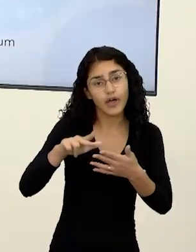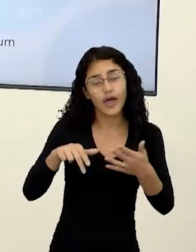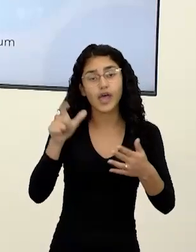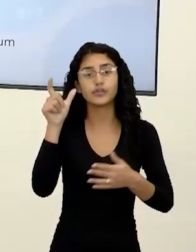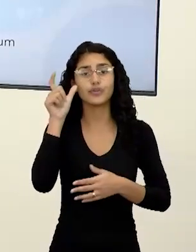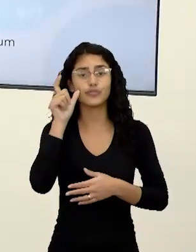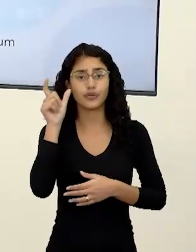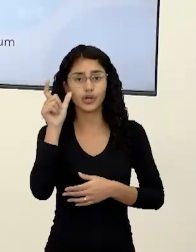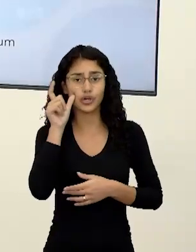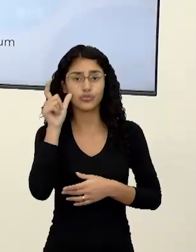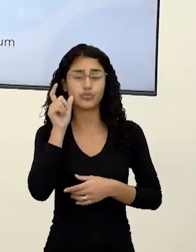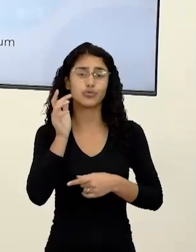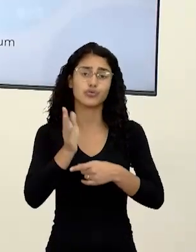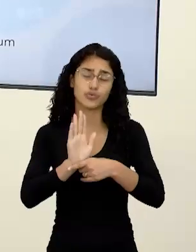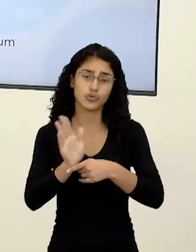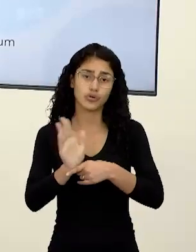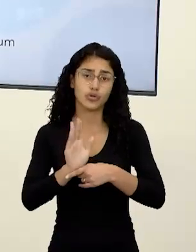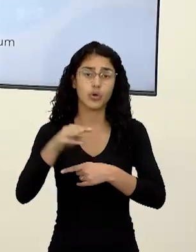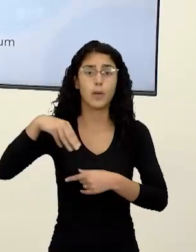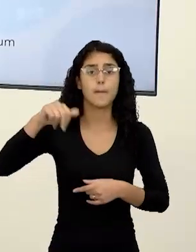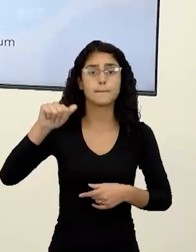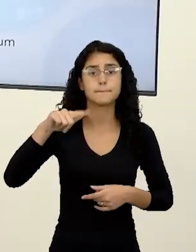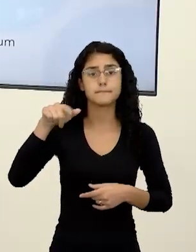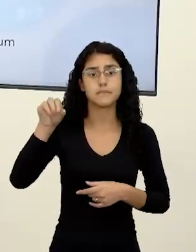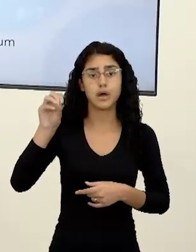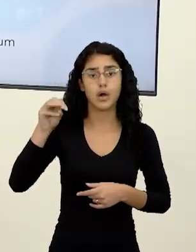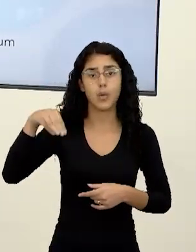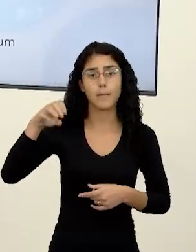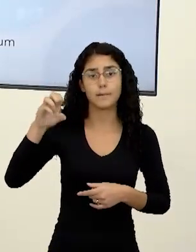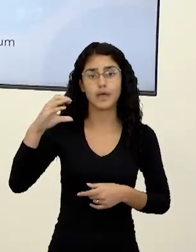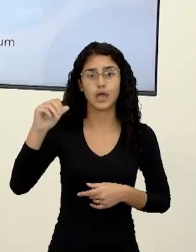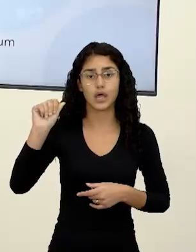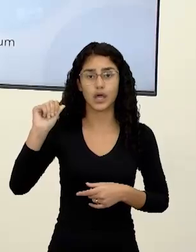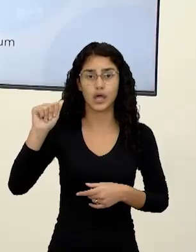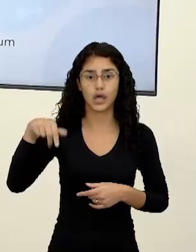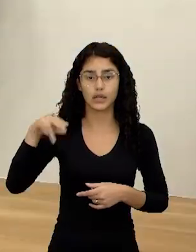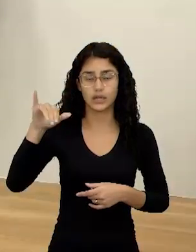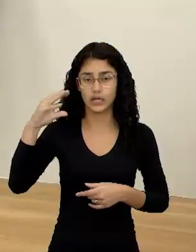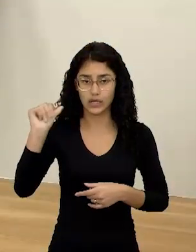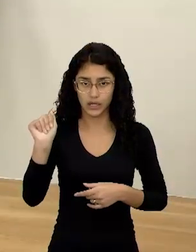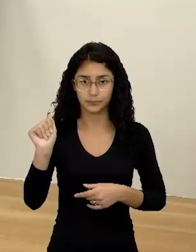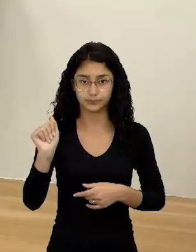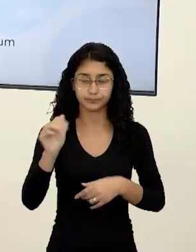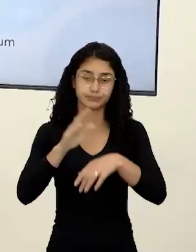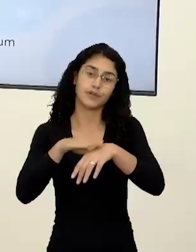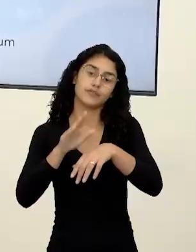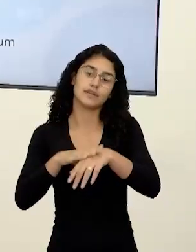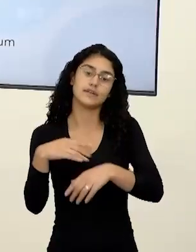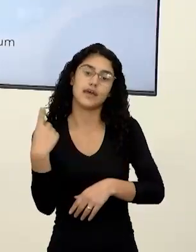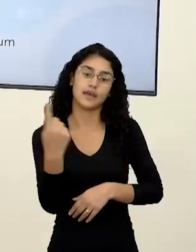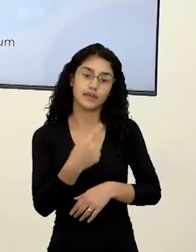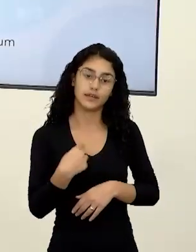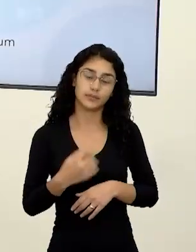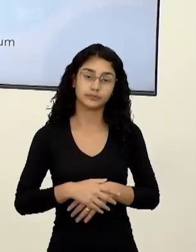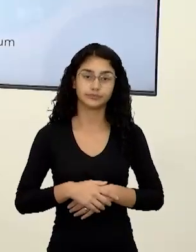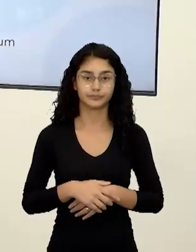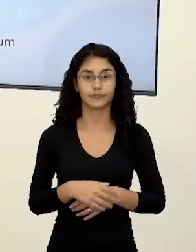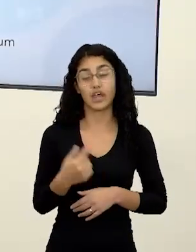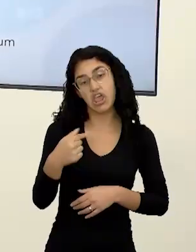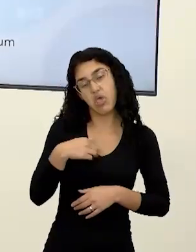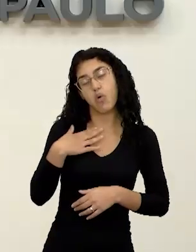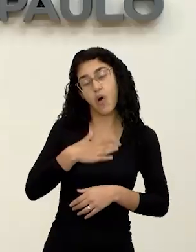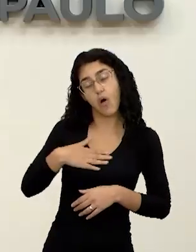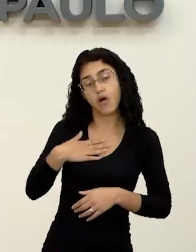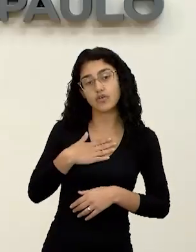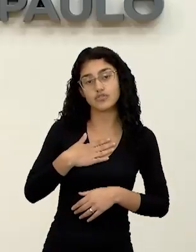de mão mecânica. Ou, sei lá, eu gosto muito de desenhar no meu tempo livre. Né? Então, às vezes, eu tô desenhando. E